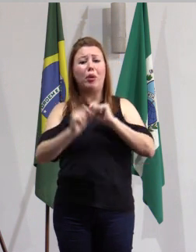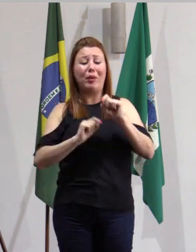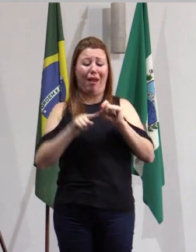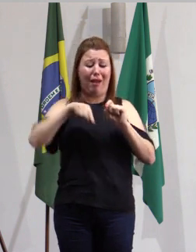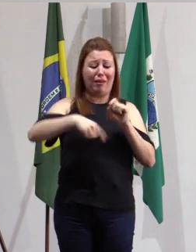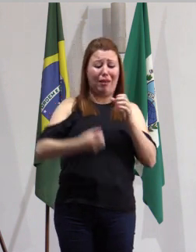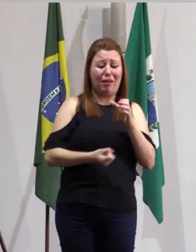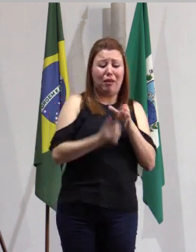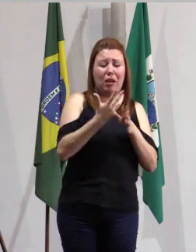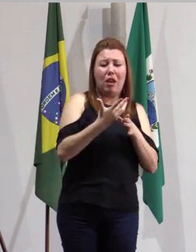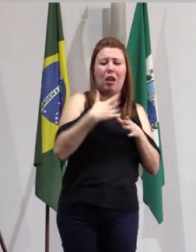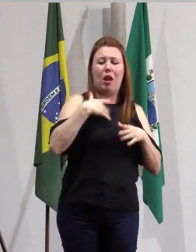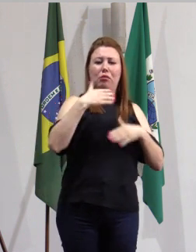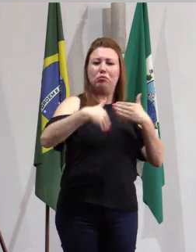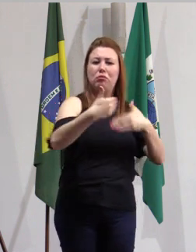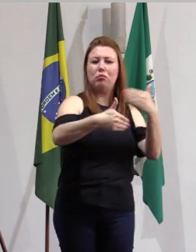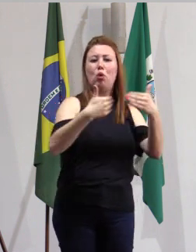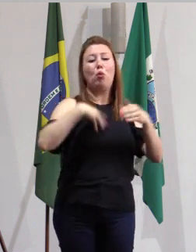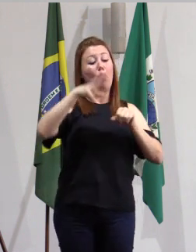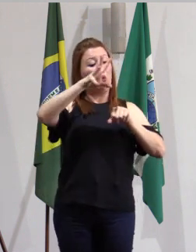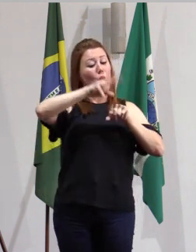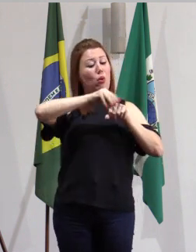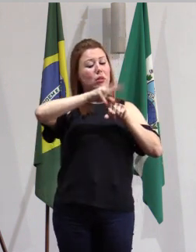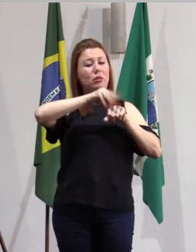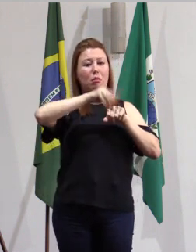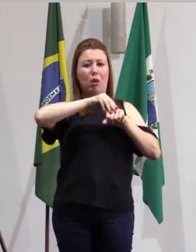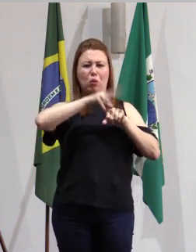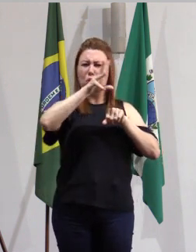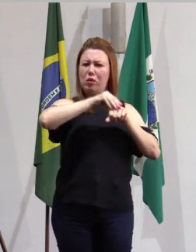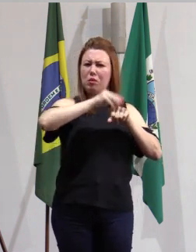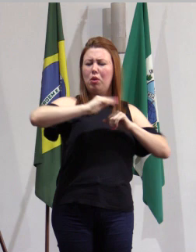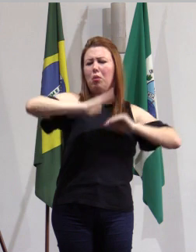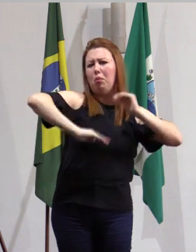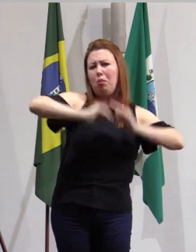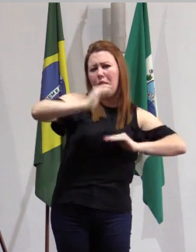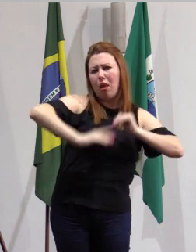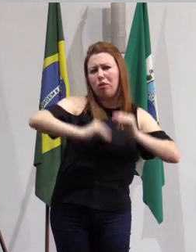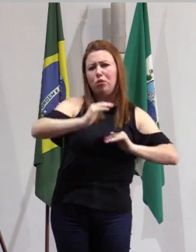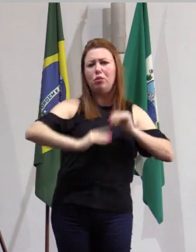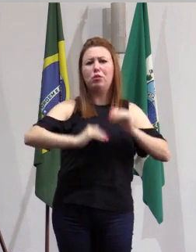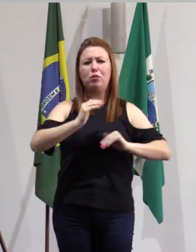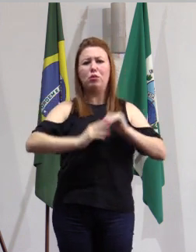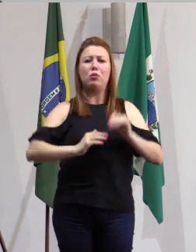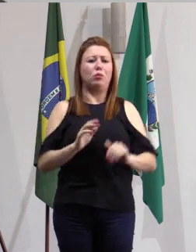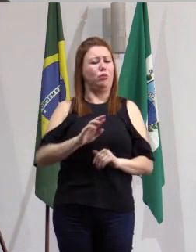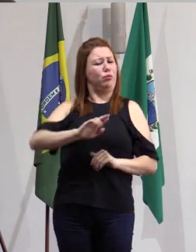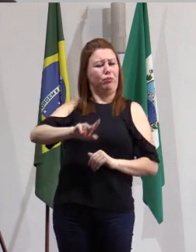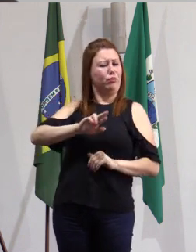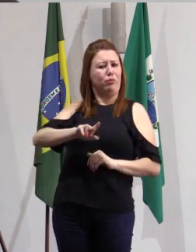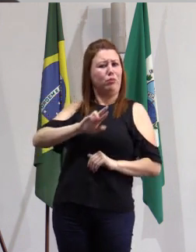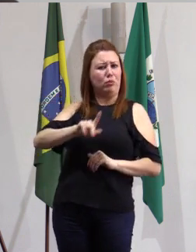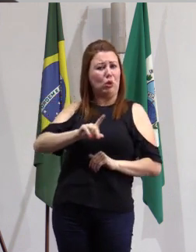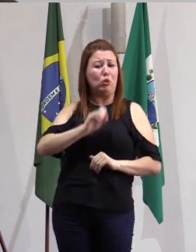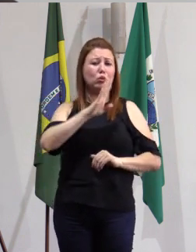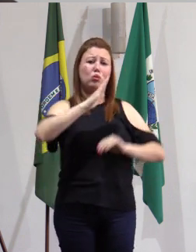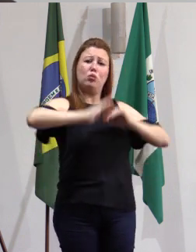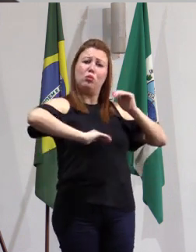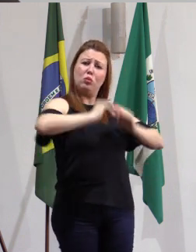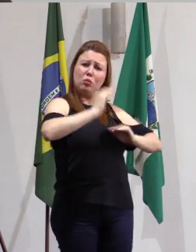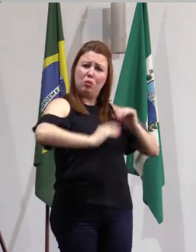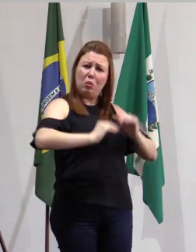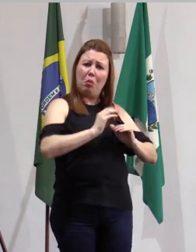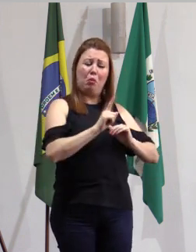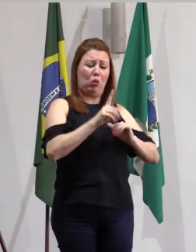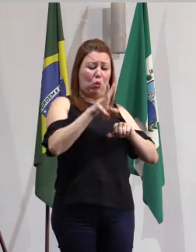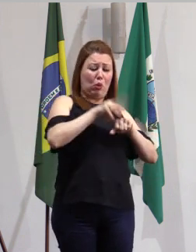conhecimento. E não só do conhecimento aplicado. Não só do conhecimento que se resulte em